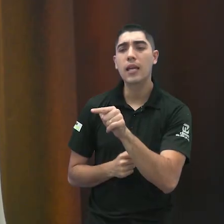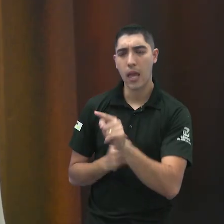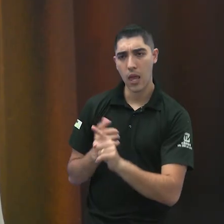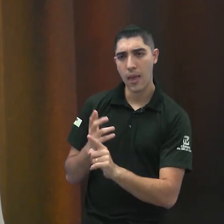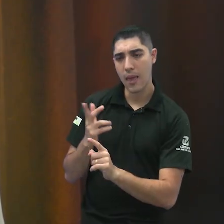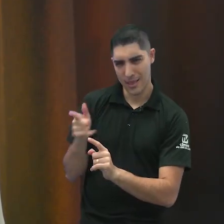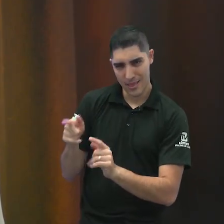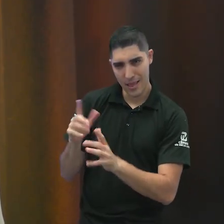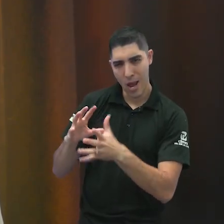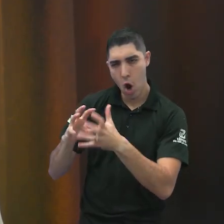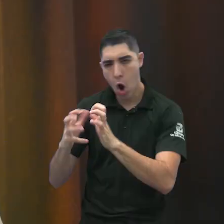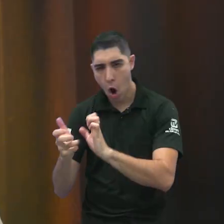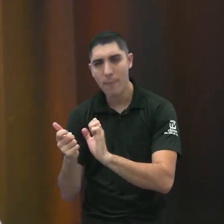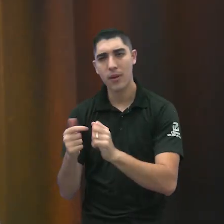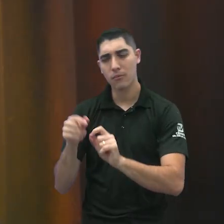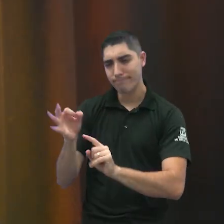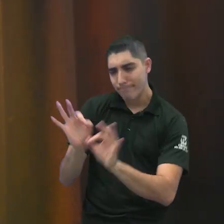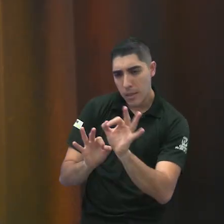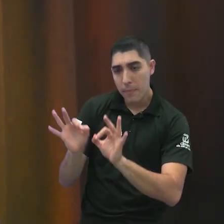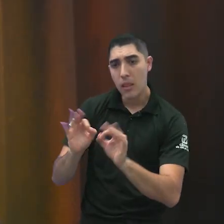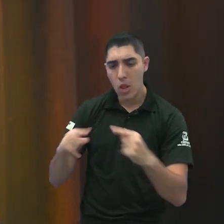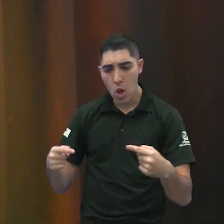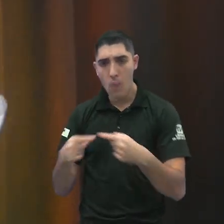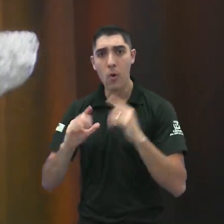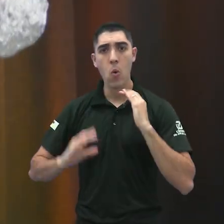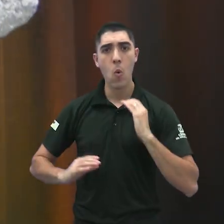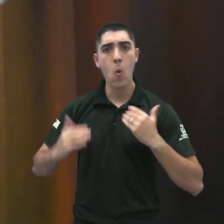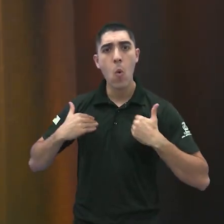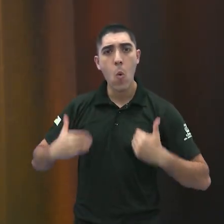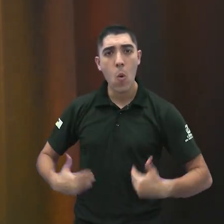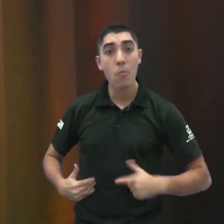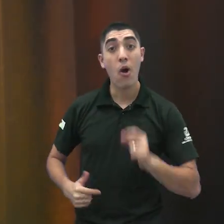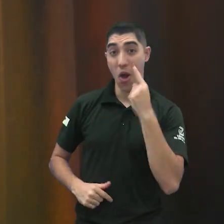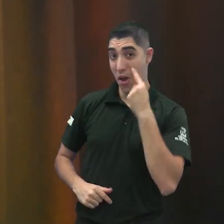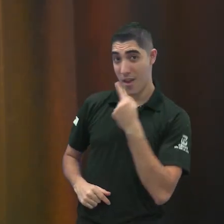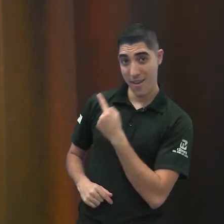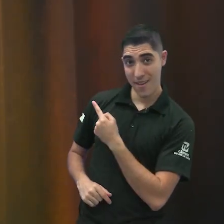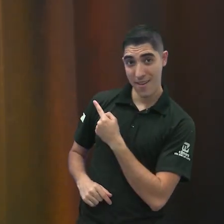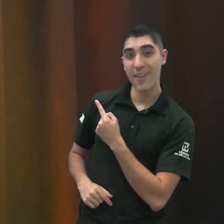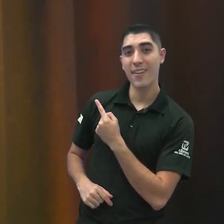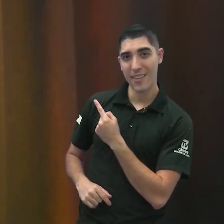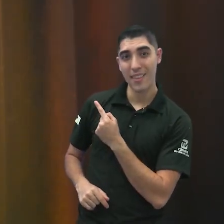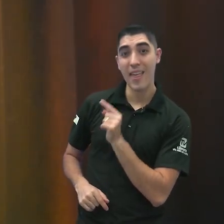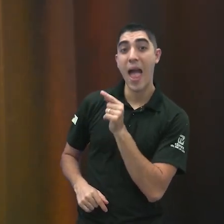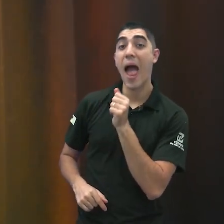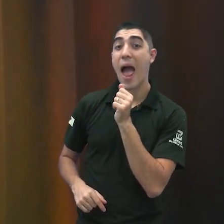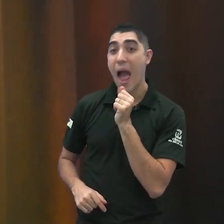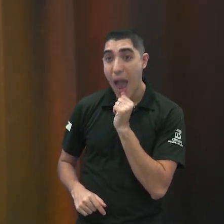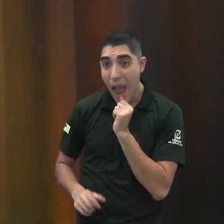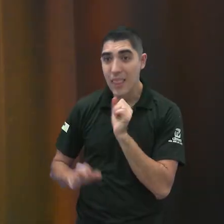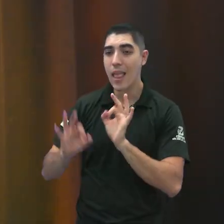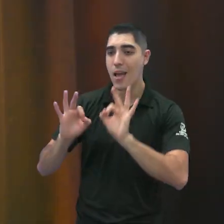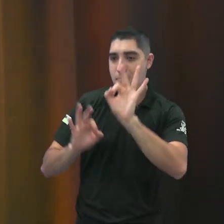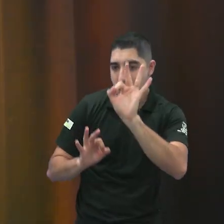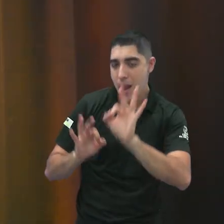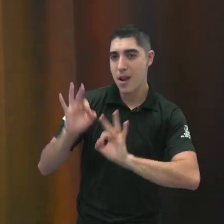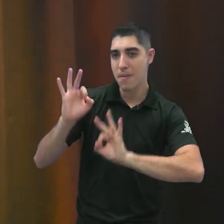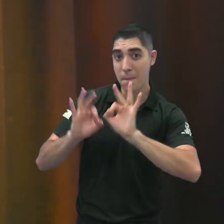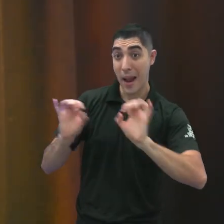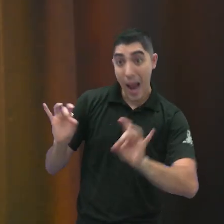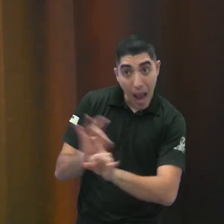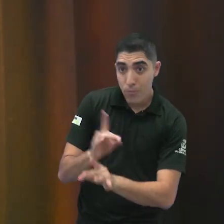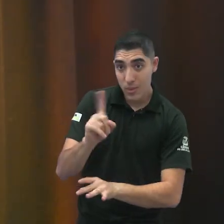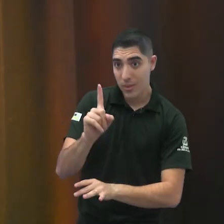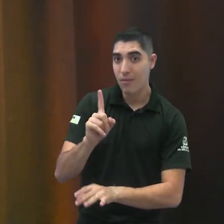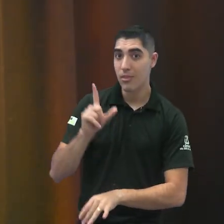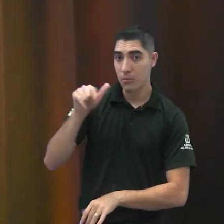de empapelamento comunica sobre o corpo? Aqui a gente tem uma obra que foi que ela Em fez andamento. hoje, ó, que está em processo, ainda não acabou,